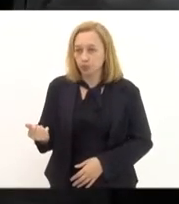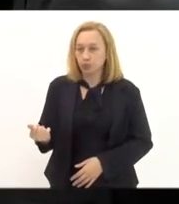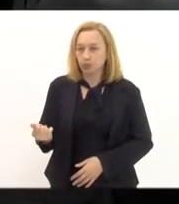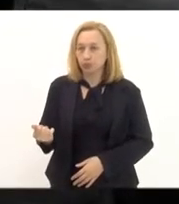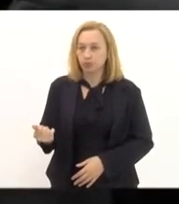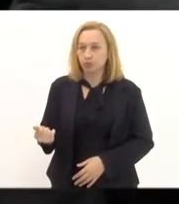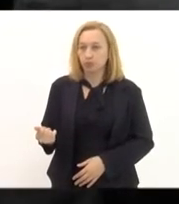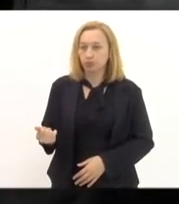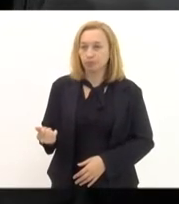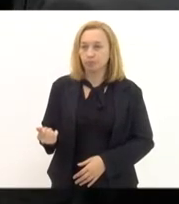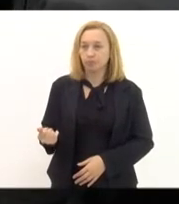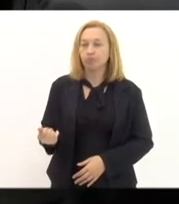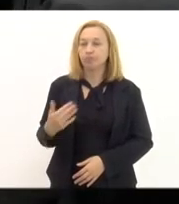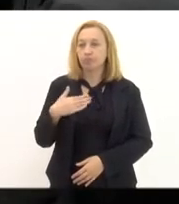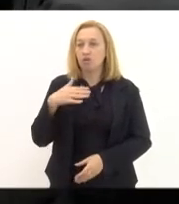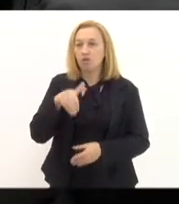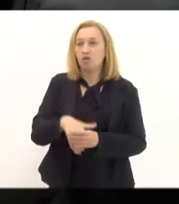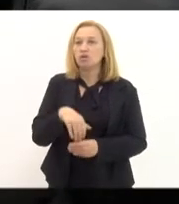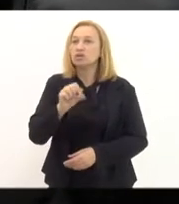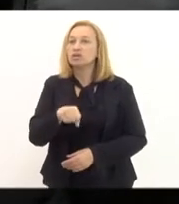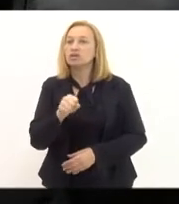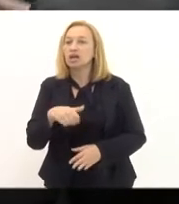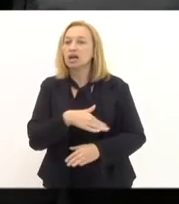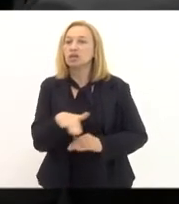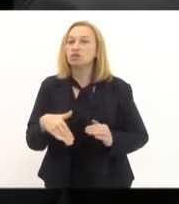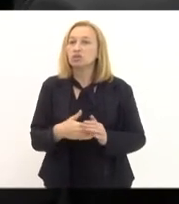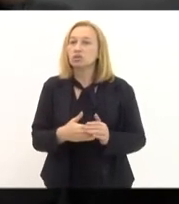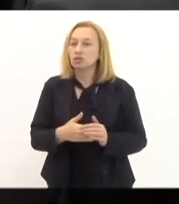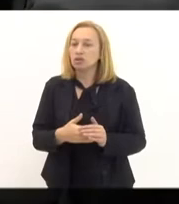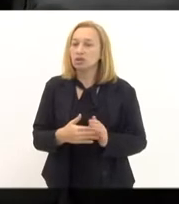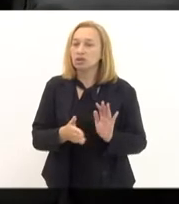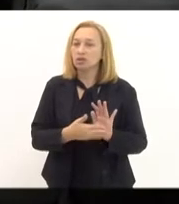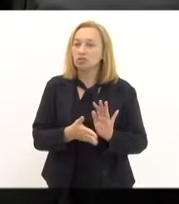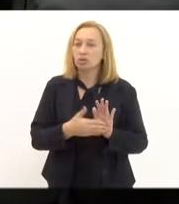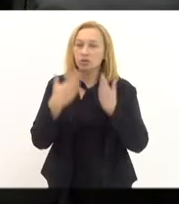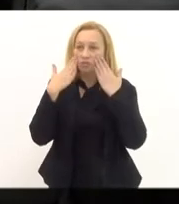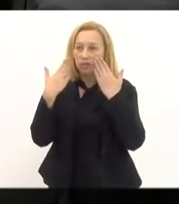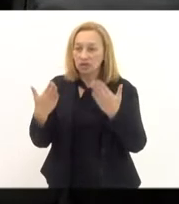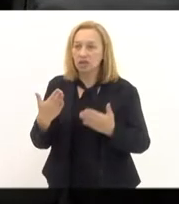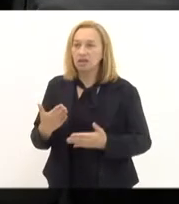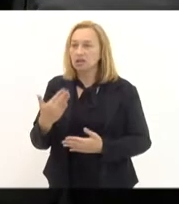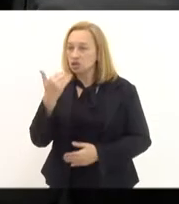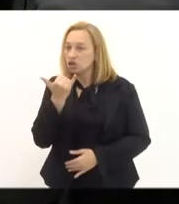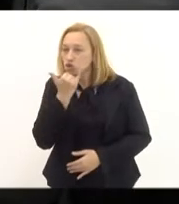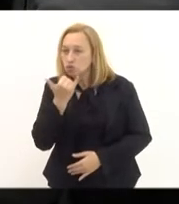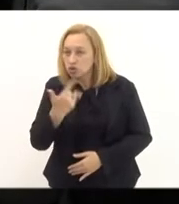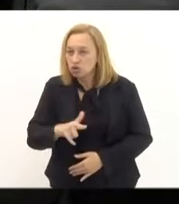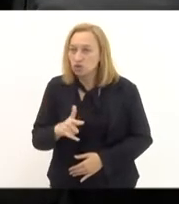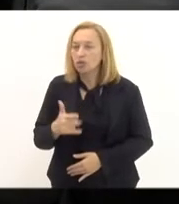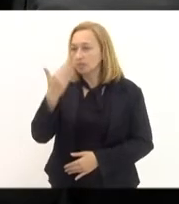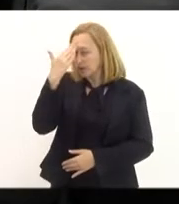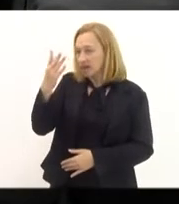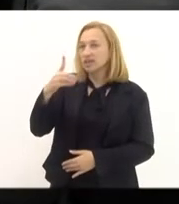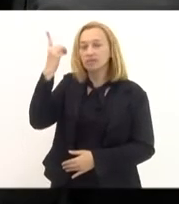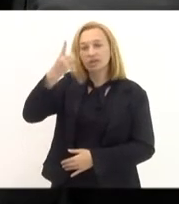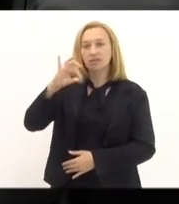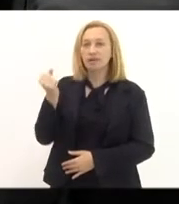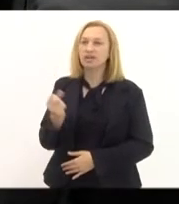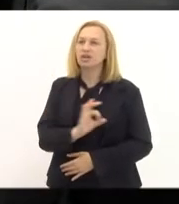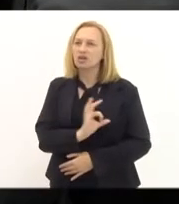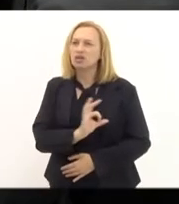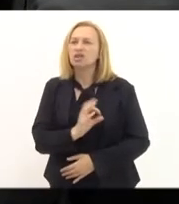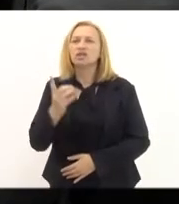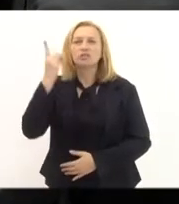deixar aqui consignado meu voto favorável a todas as proposições apresentadas por tudo mais uma vez obrigado deputada Martha Rocha